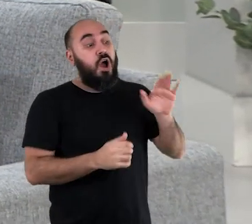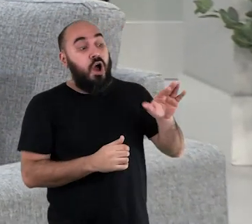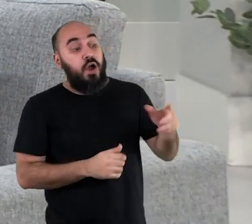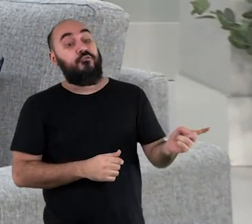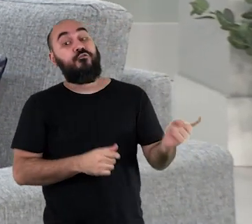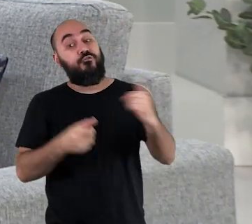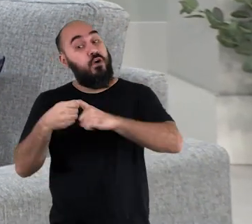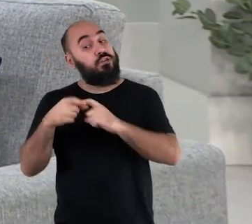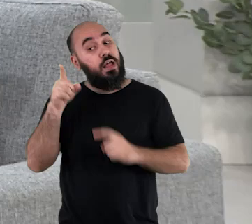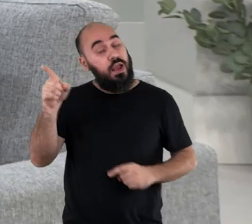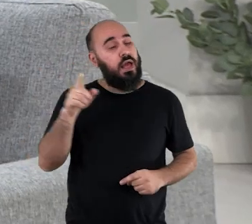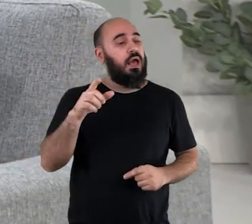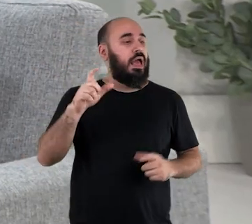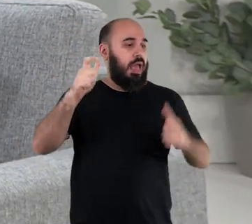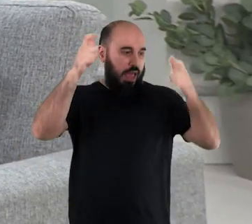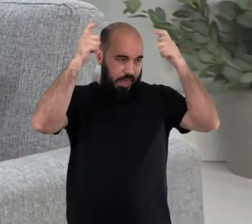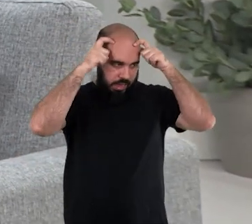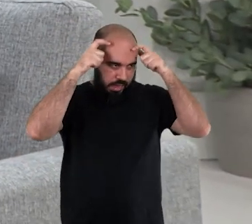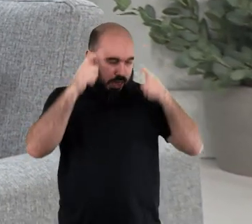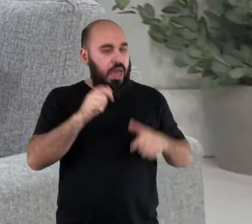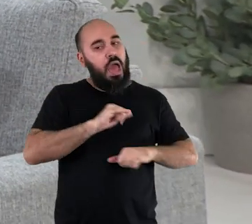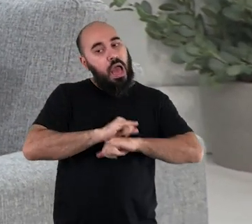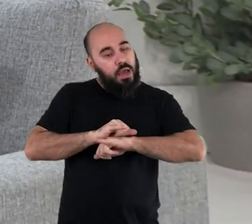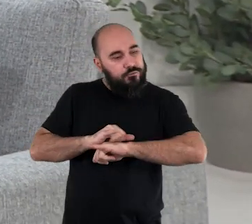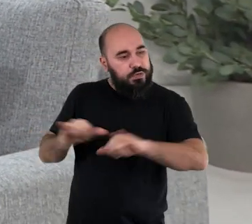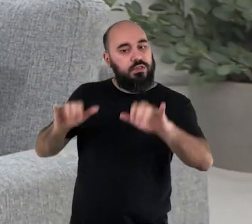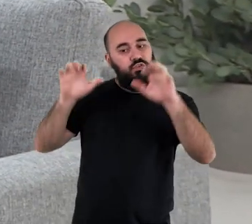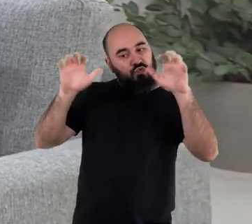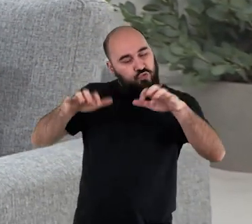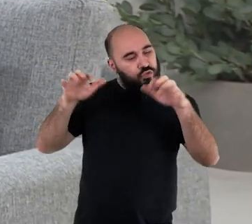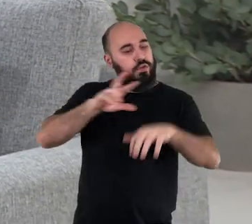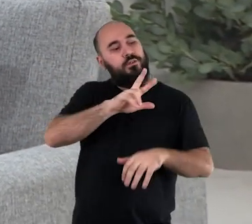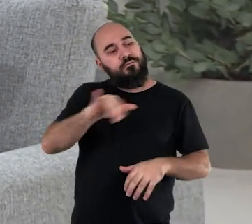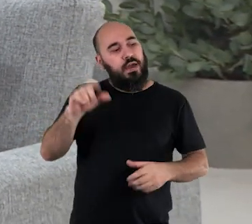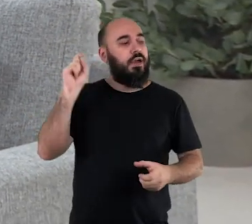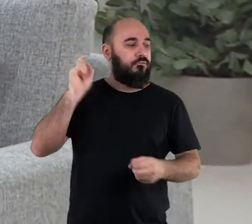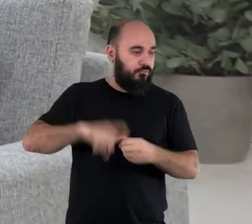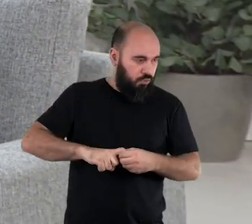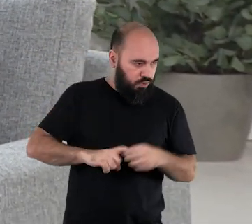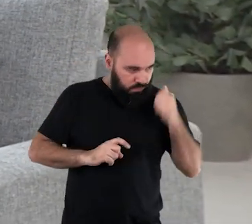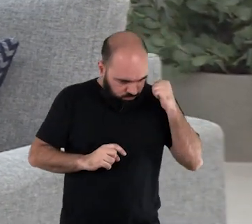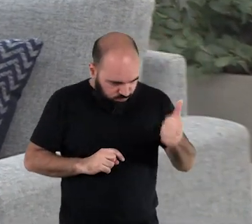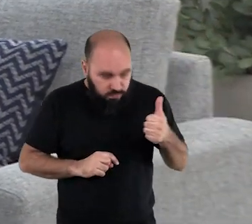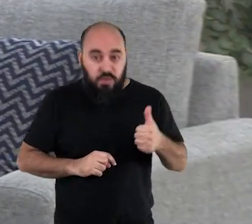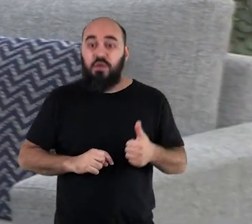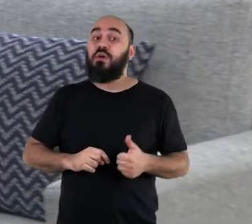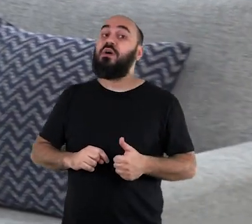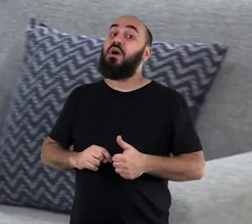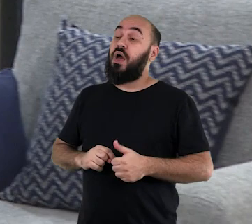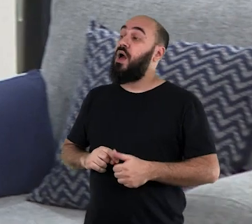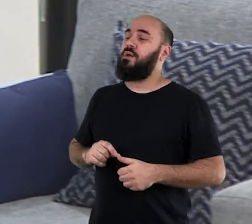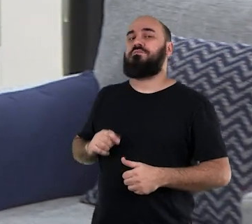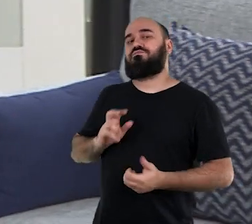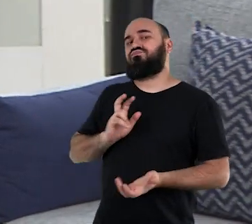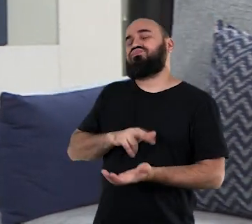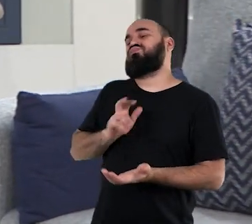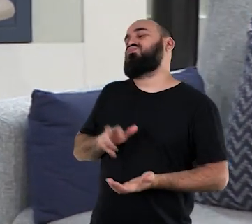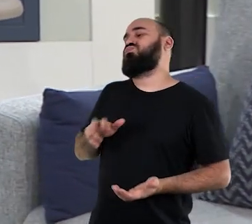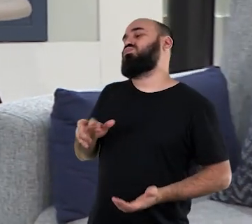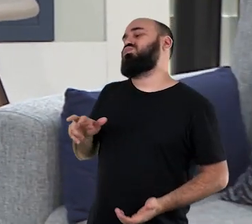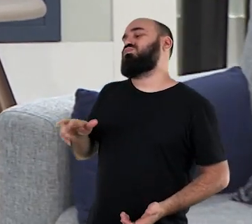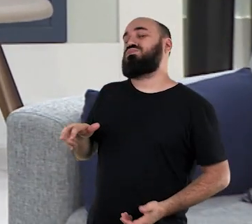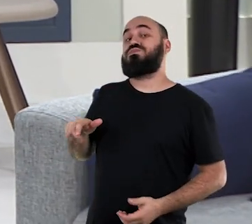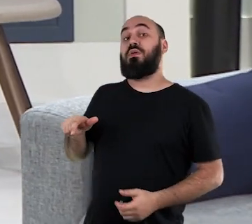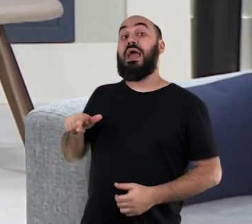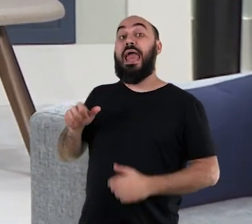Compaixão de Deus, misericórdia do Senhor, porque viu tanta gente sofrendo. Então Elias se apresentou diante de Acabe. E quando